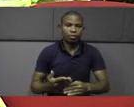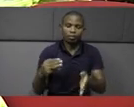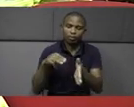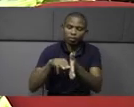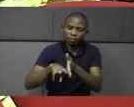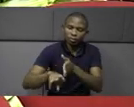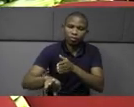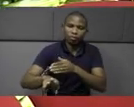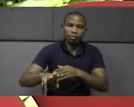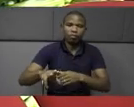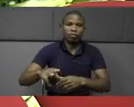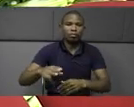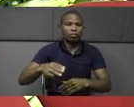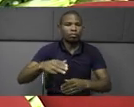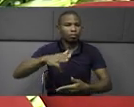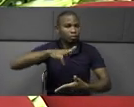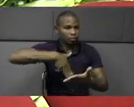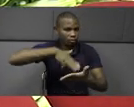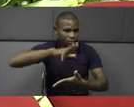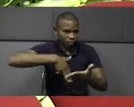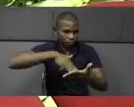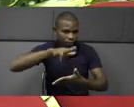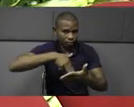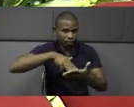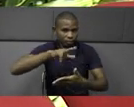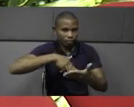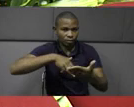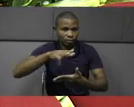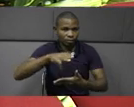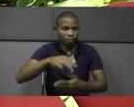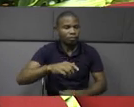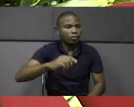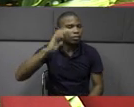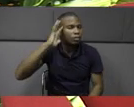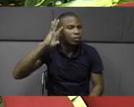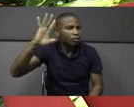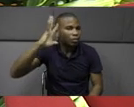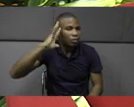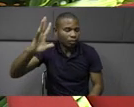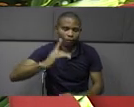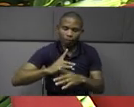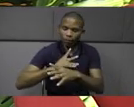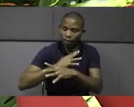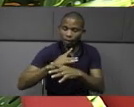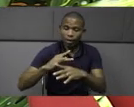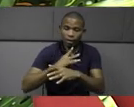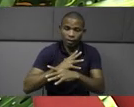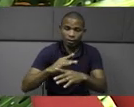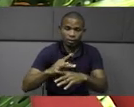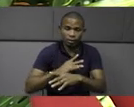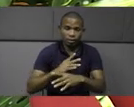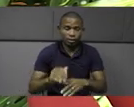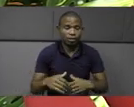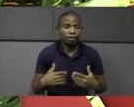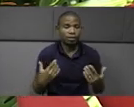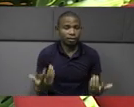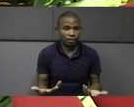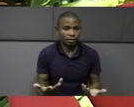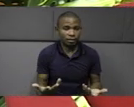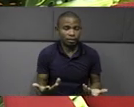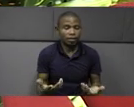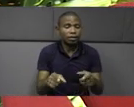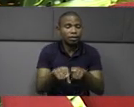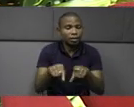epistemológica do que a gente quer construir enquanto teoria da cidade com a teoria da cidade e como